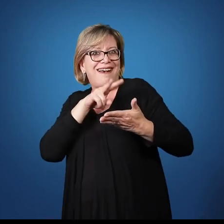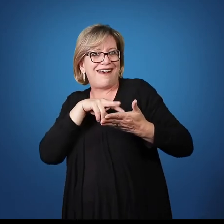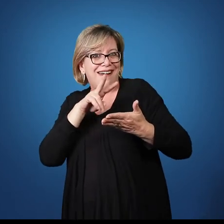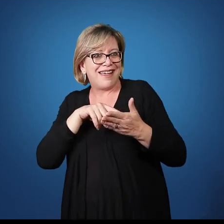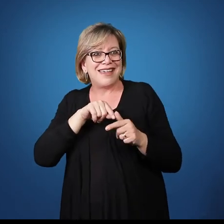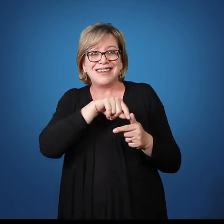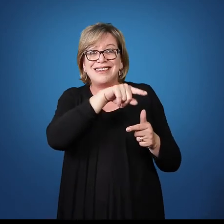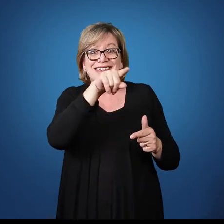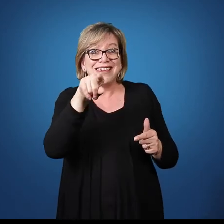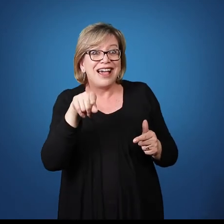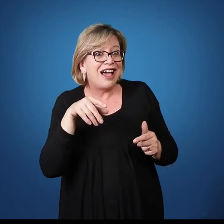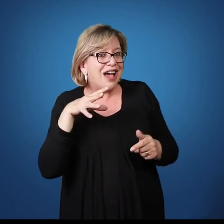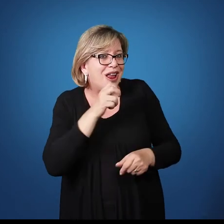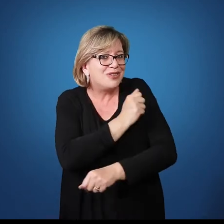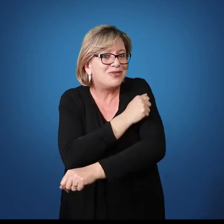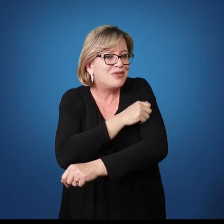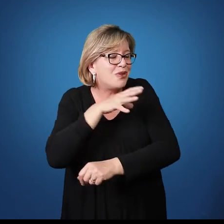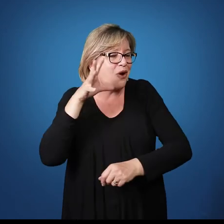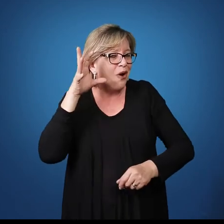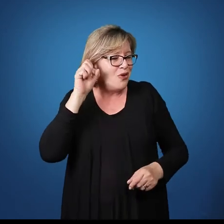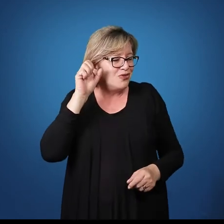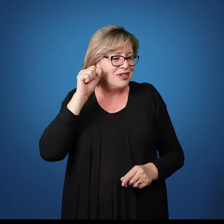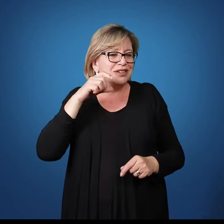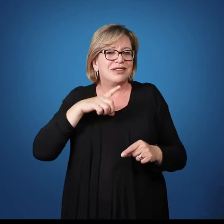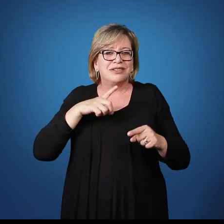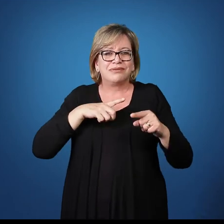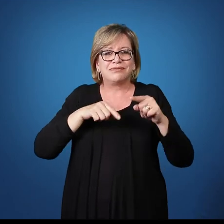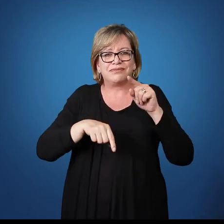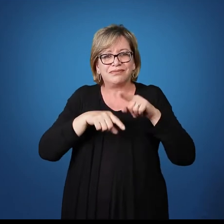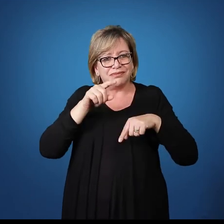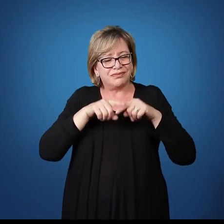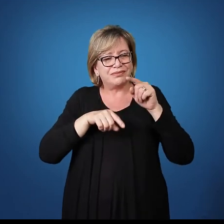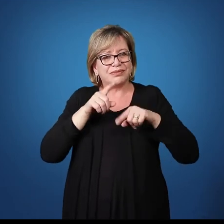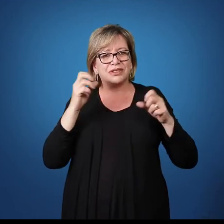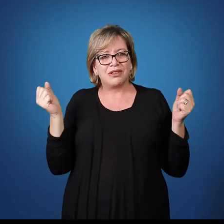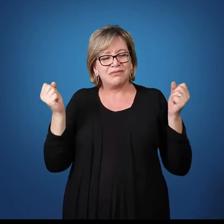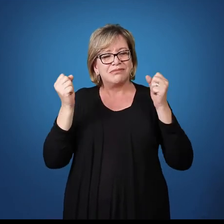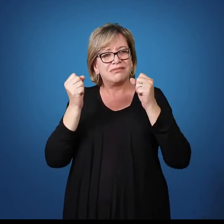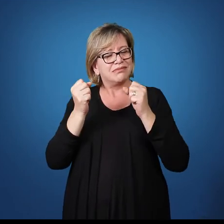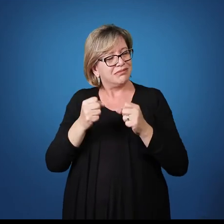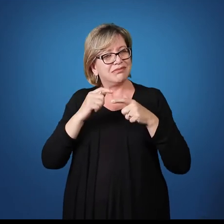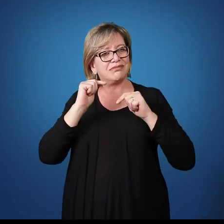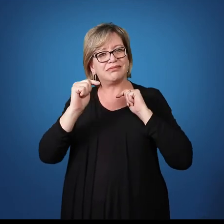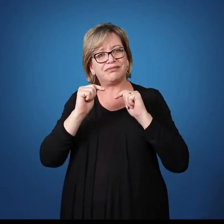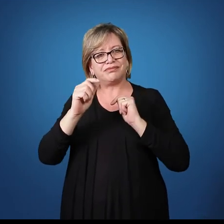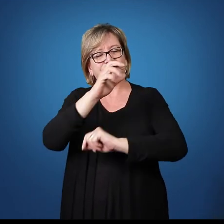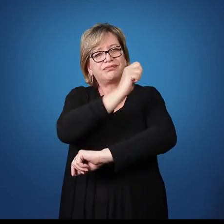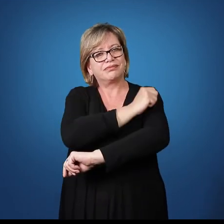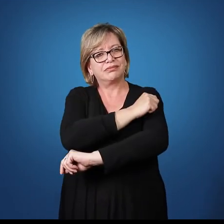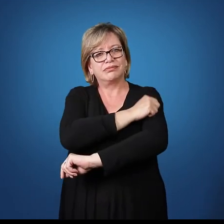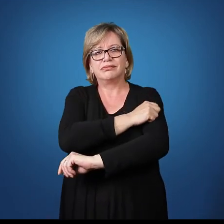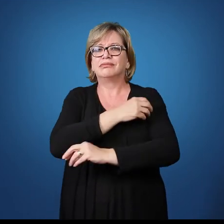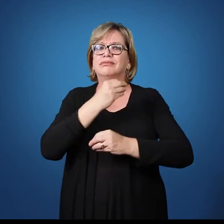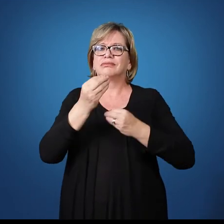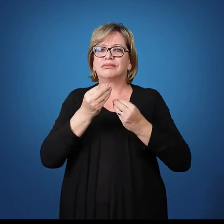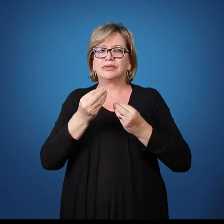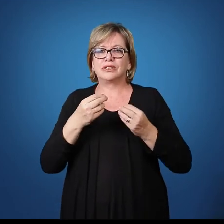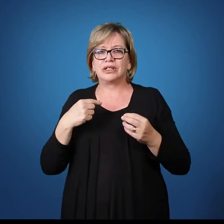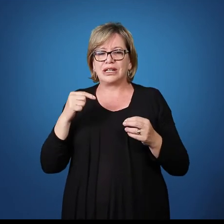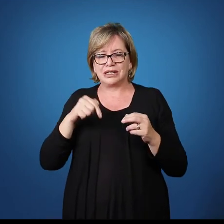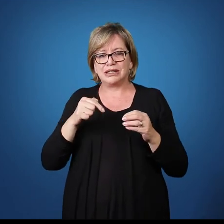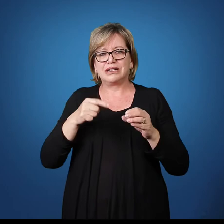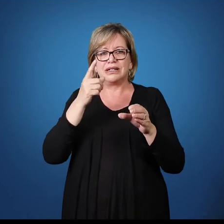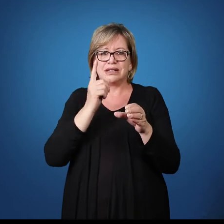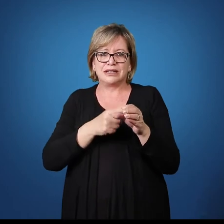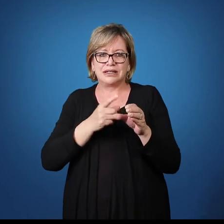importante, aonde vem alguns materiais, né, para que a gente possa trabalhar com esses alunos, que é onde o nosso